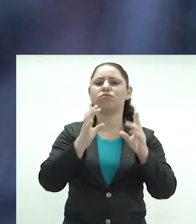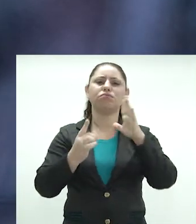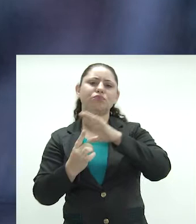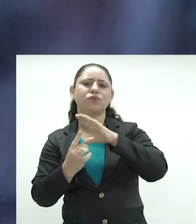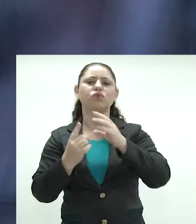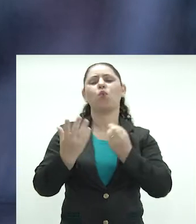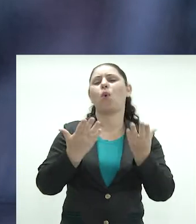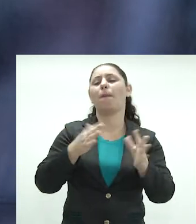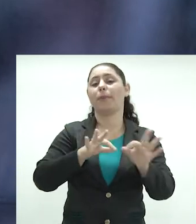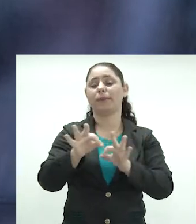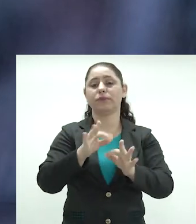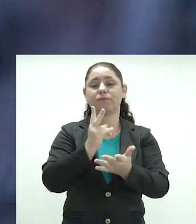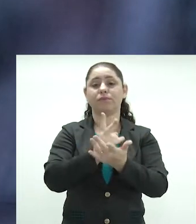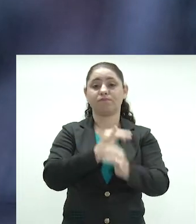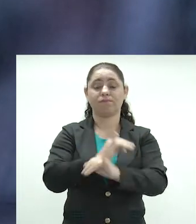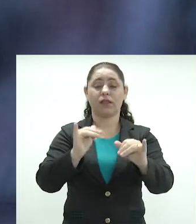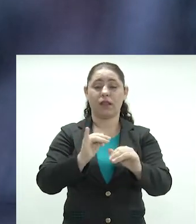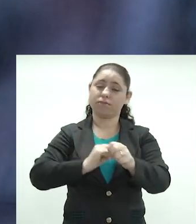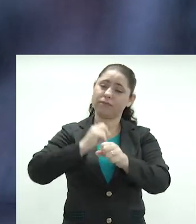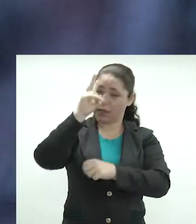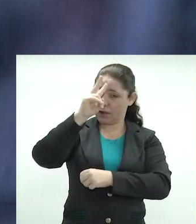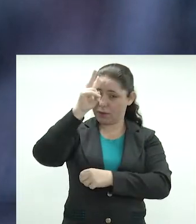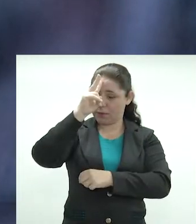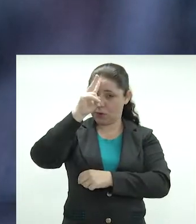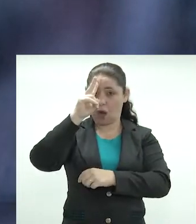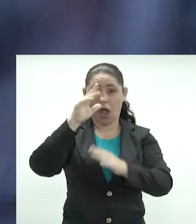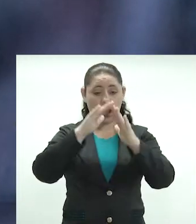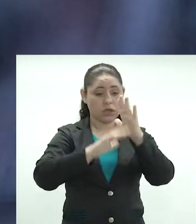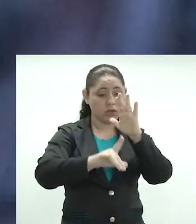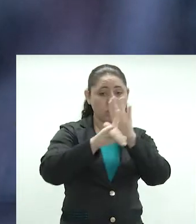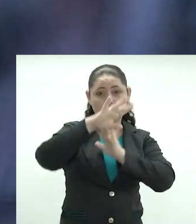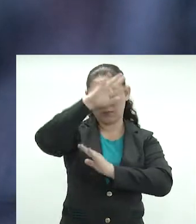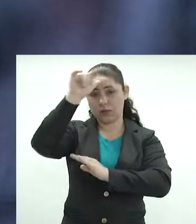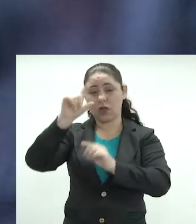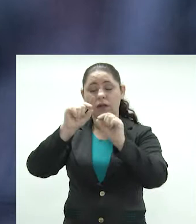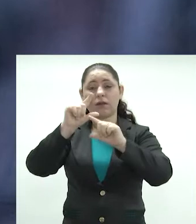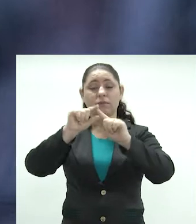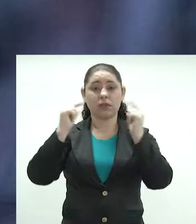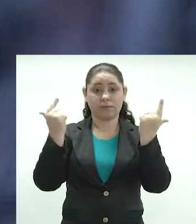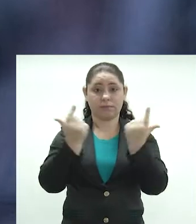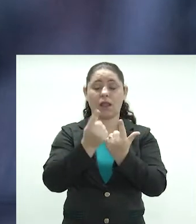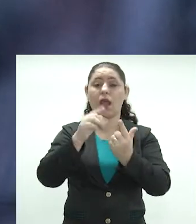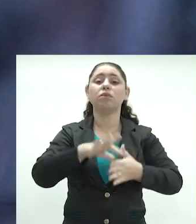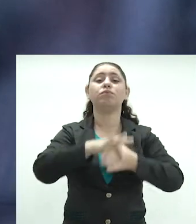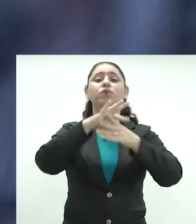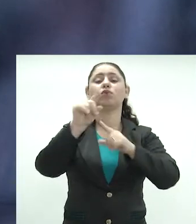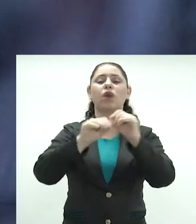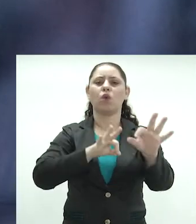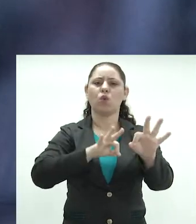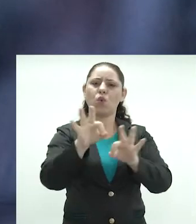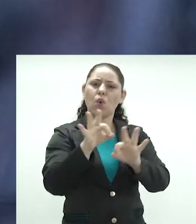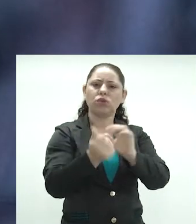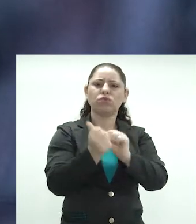influência de um no outro. Por que a gente preparou esse programa? Eu também sempre reforço essa ideia aqui no começo do programa. A Casa de Leis Sul-Mato-Grossense, a Assembleia